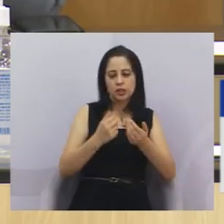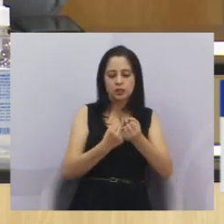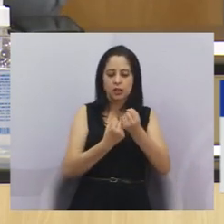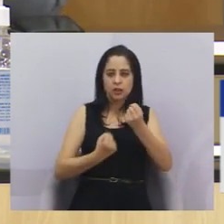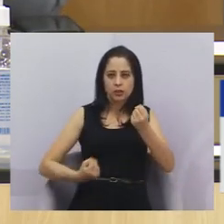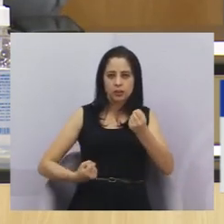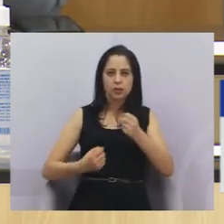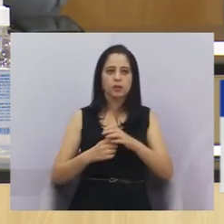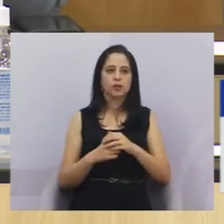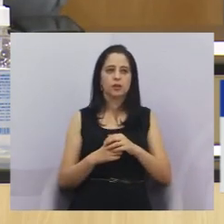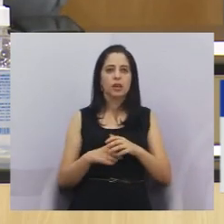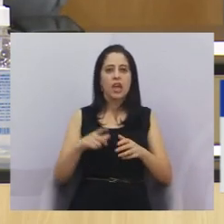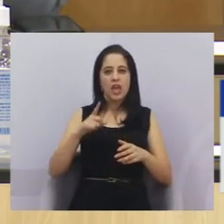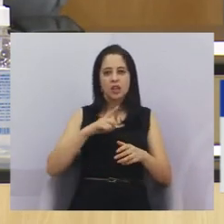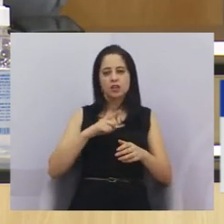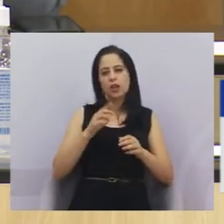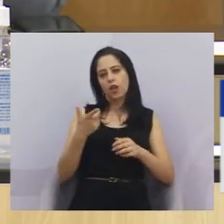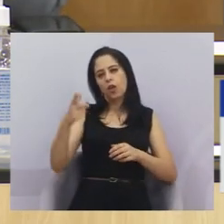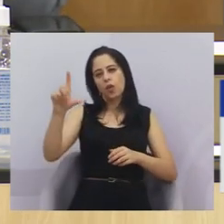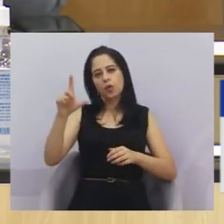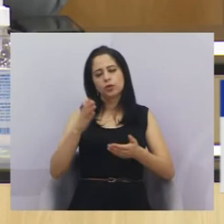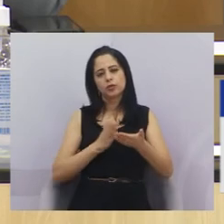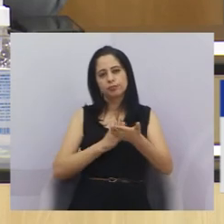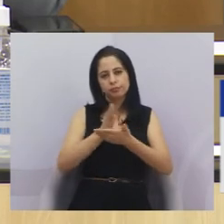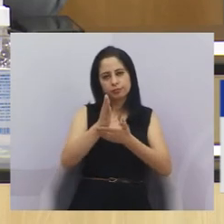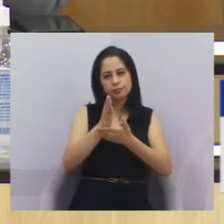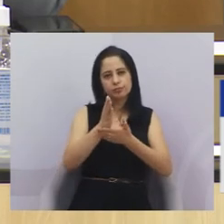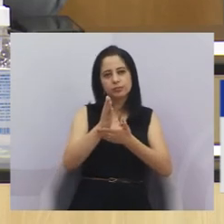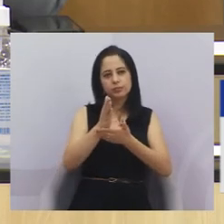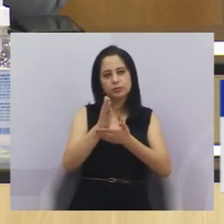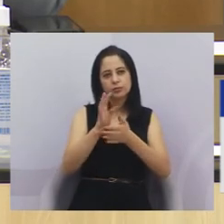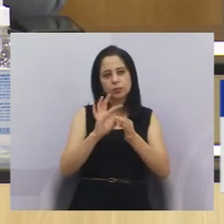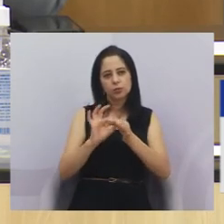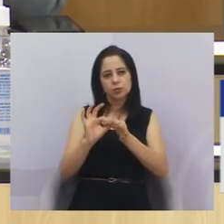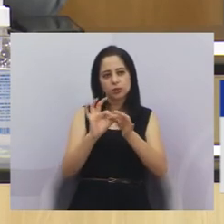outras providências. Foi aprovado